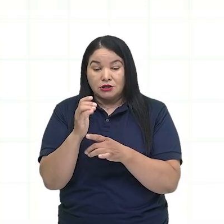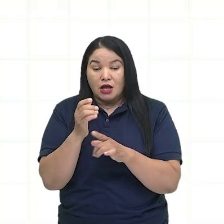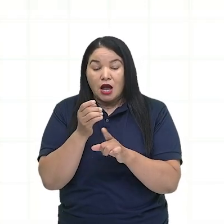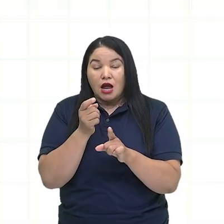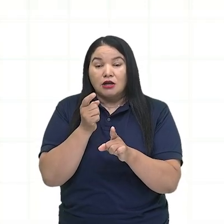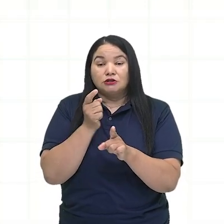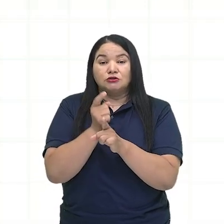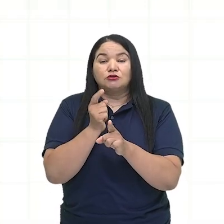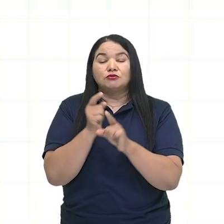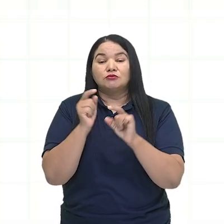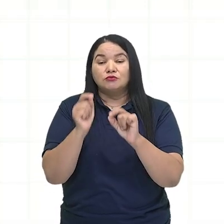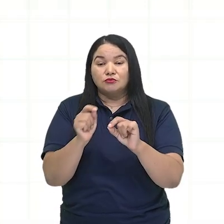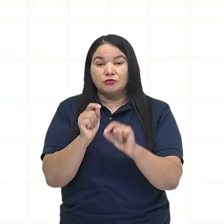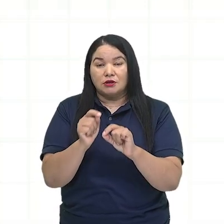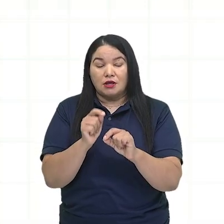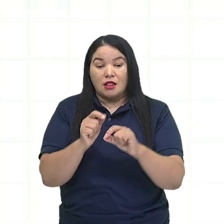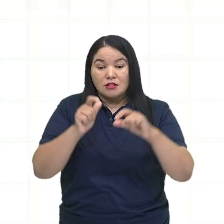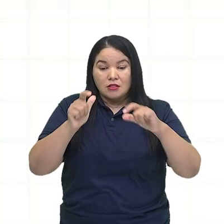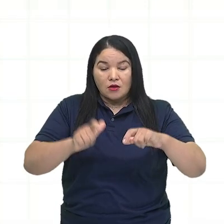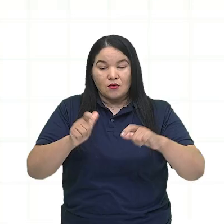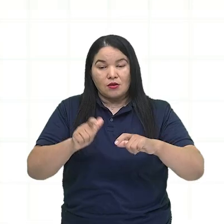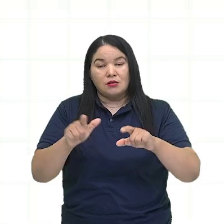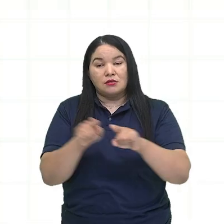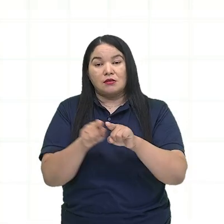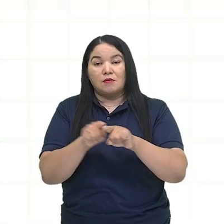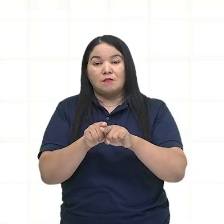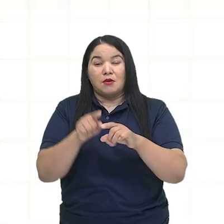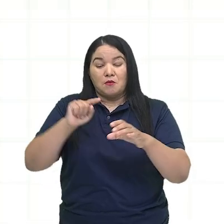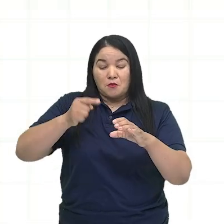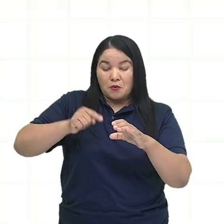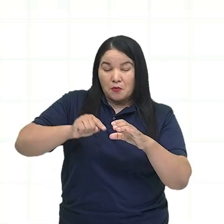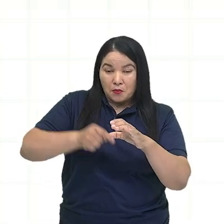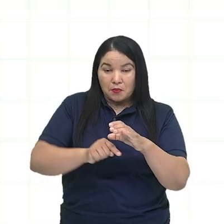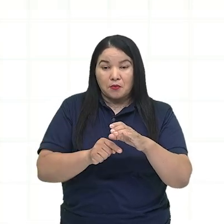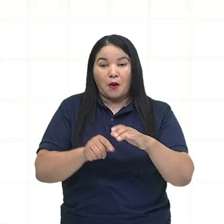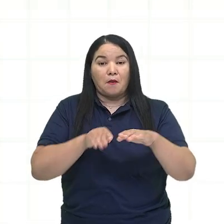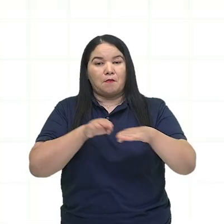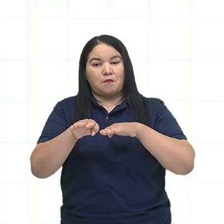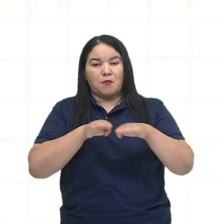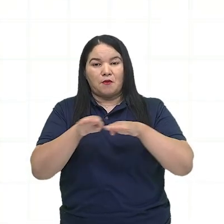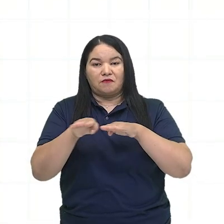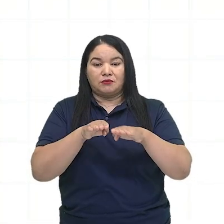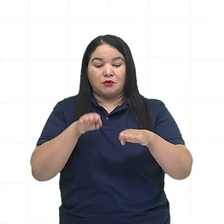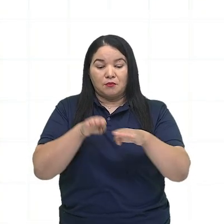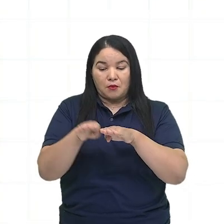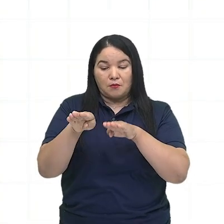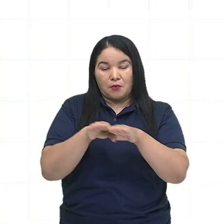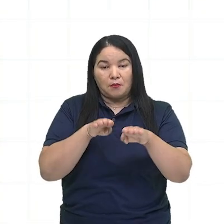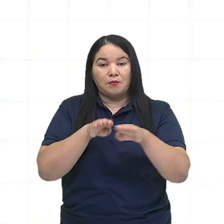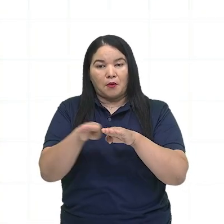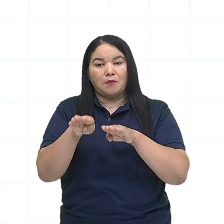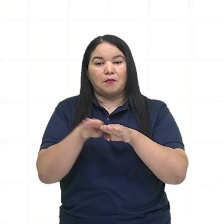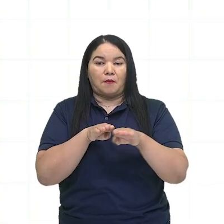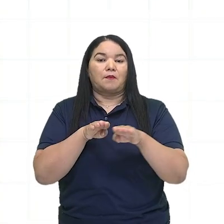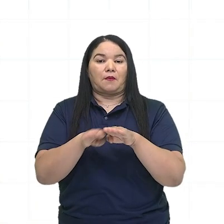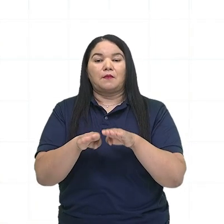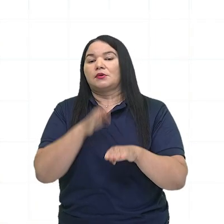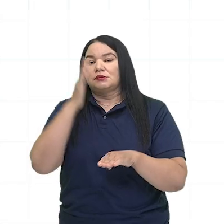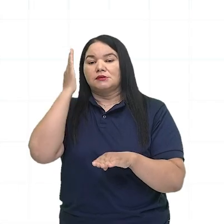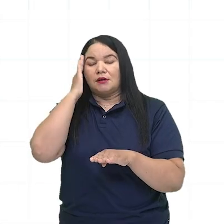a localização e a profundidade desses movimentos, né, tectônicos.